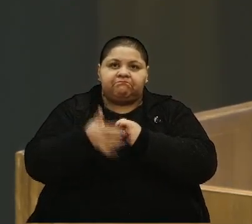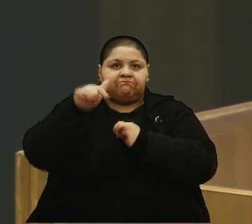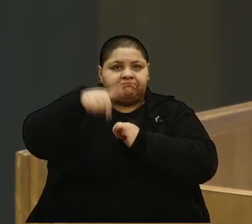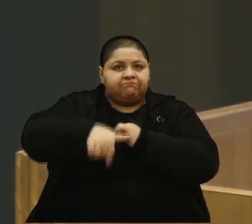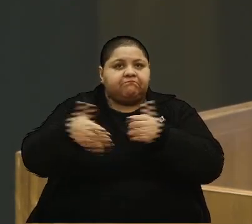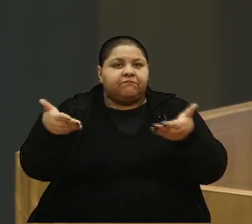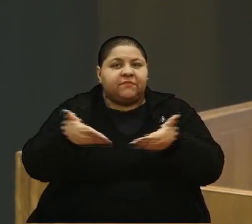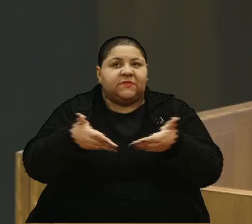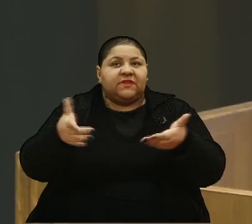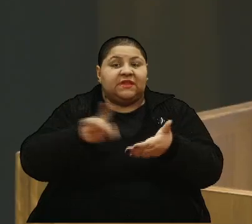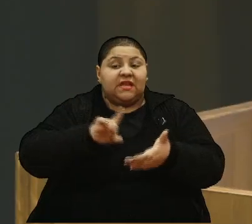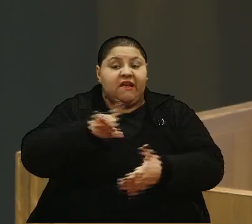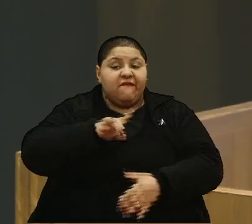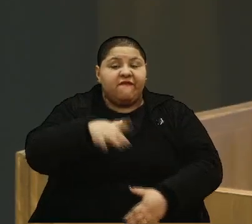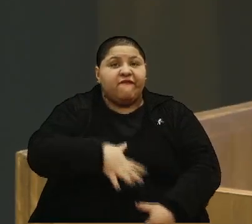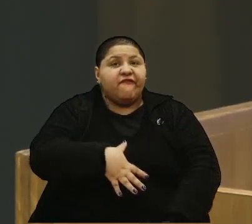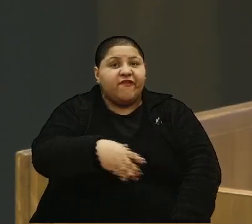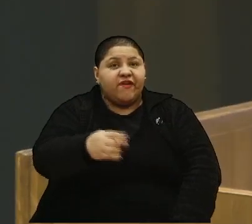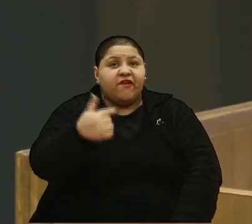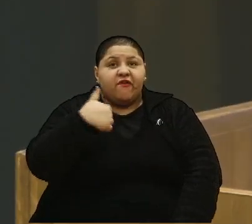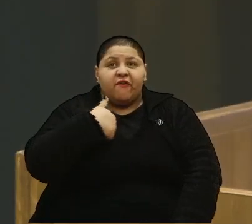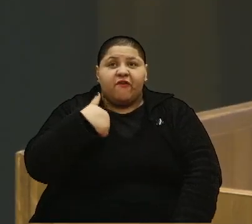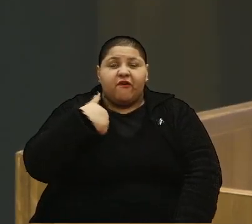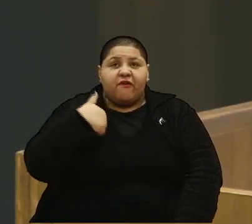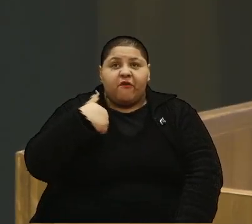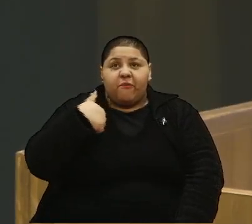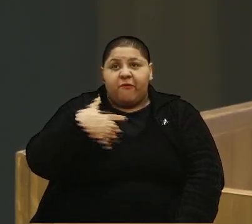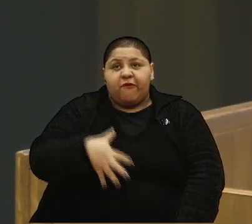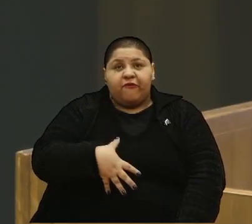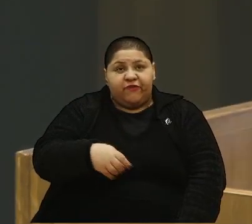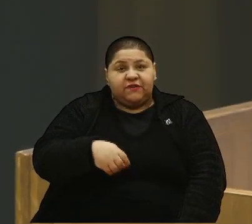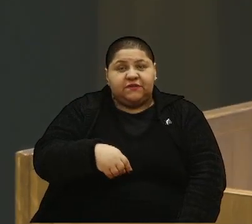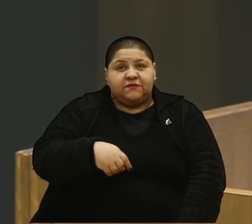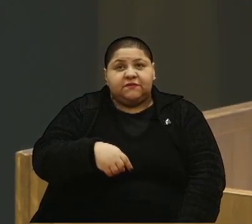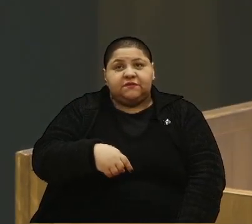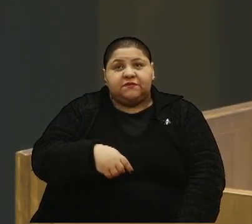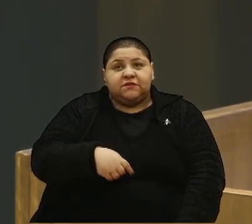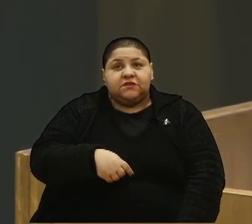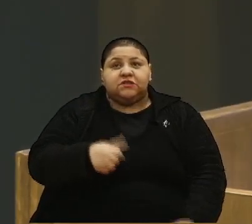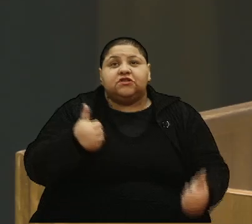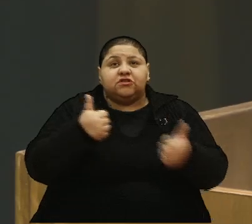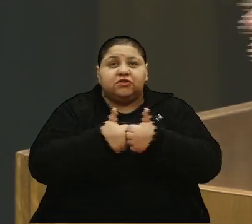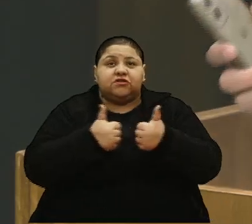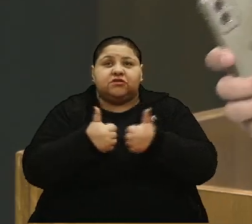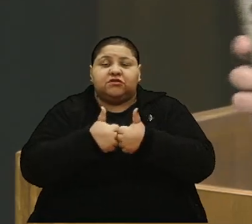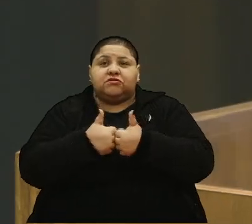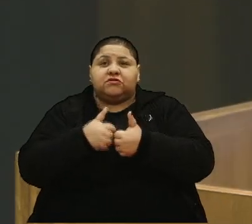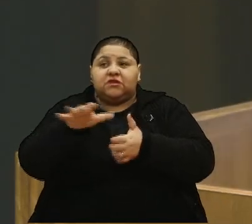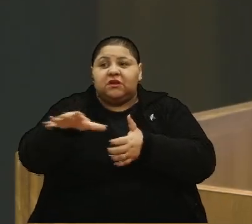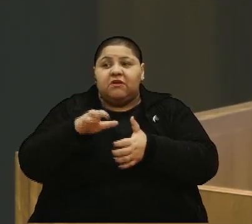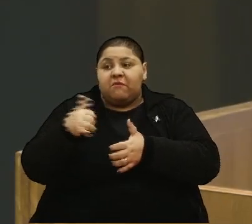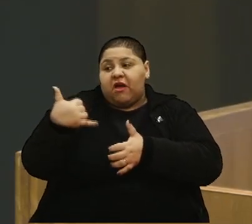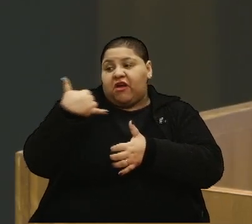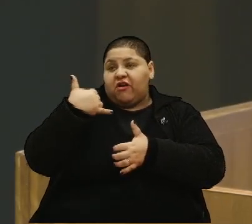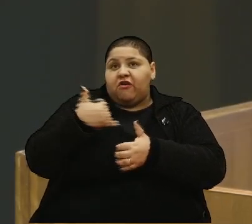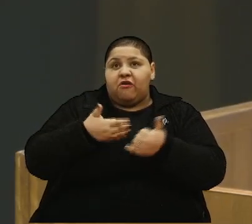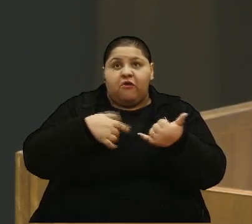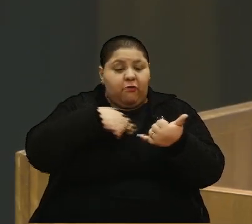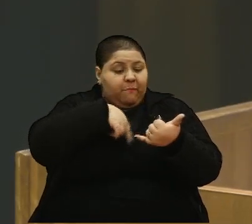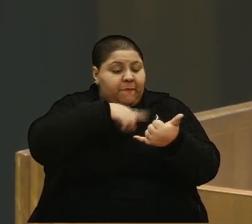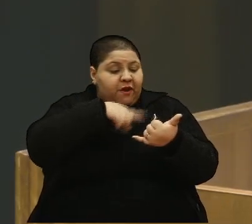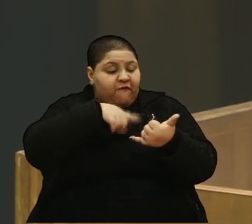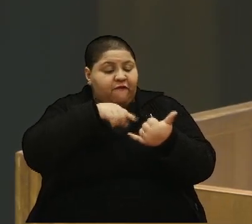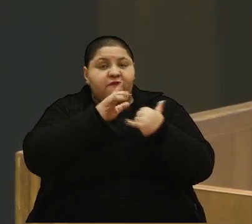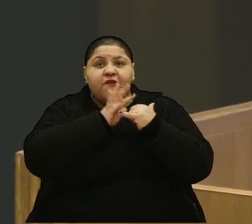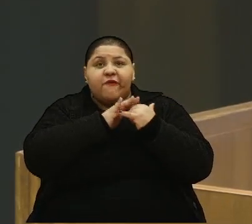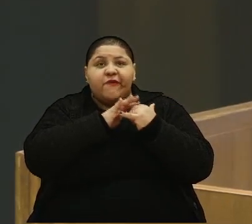hoje, quem tem filho, e eu, Miguel, vira e mexe, que é o meu menor, vira e mexe está por aí, ele pega o meu telefone já para ver o YouTube e